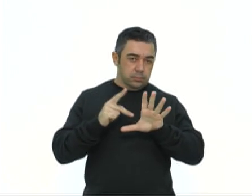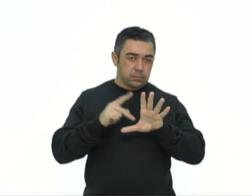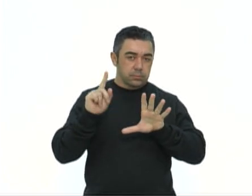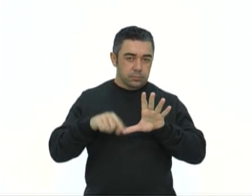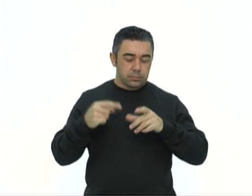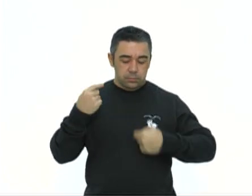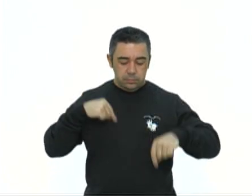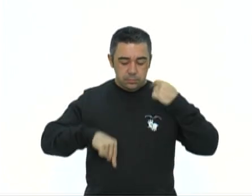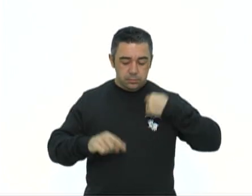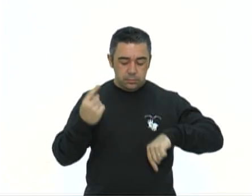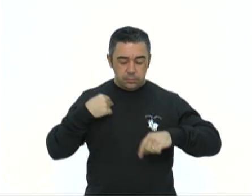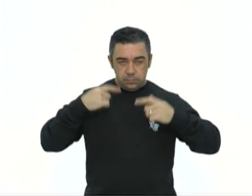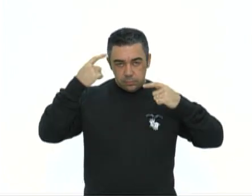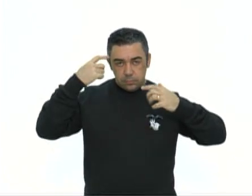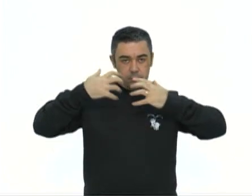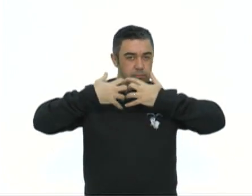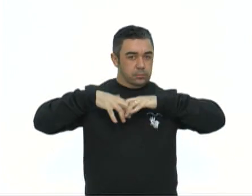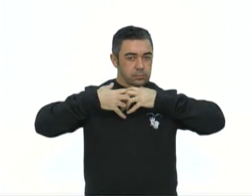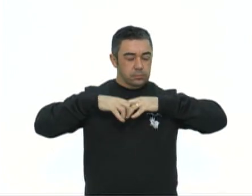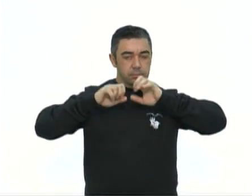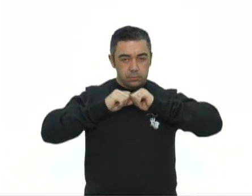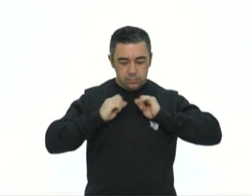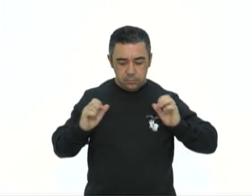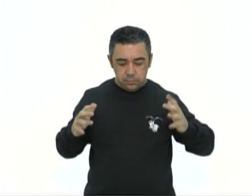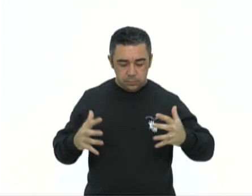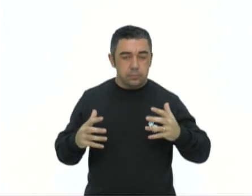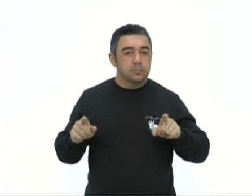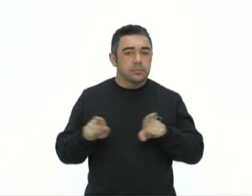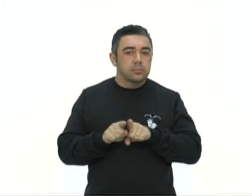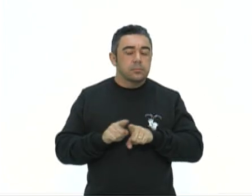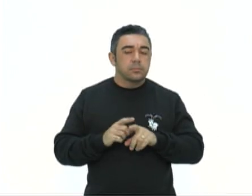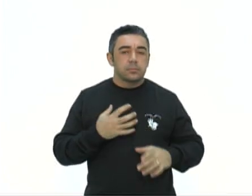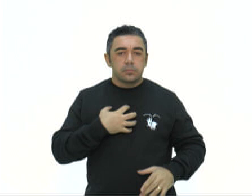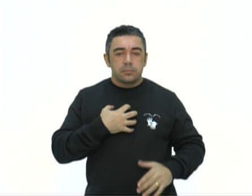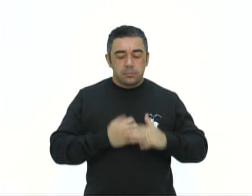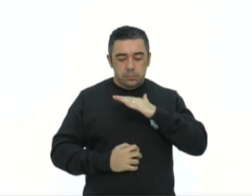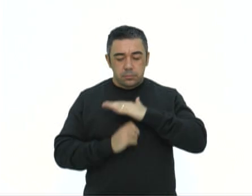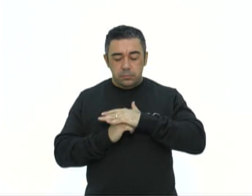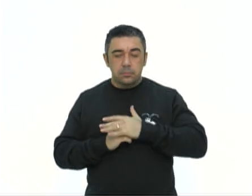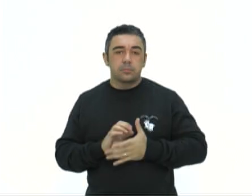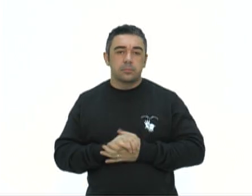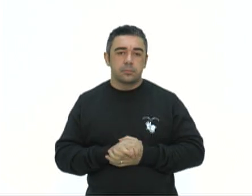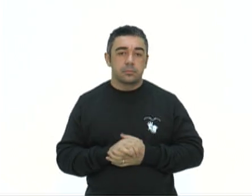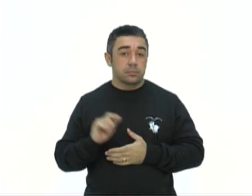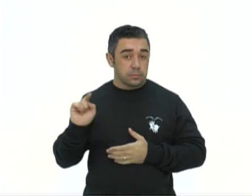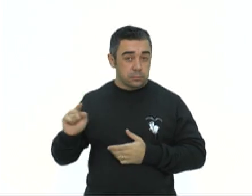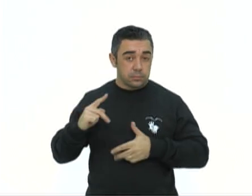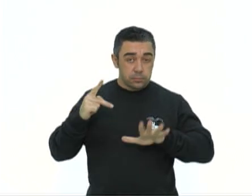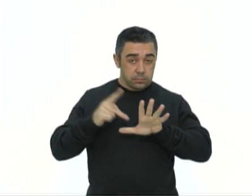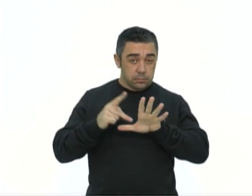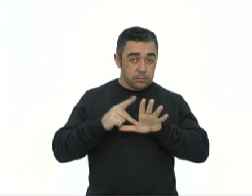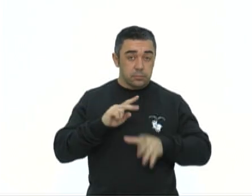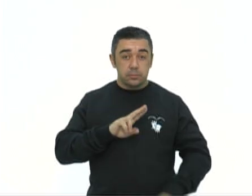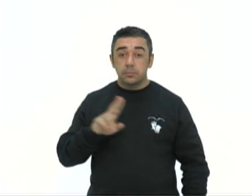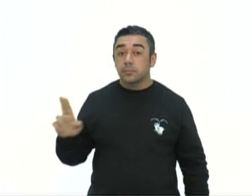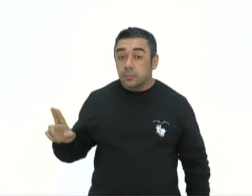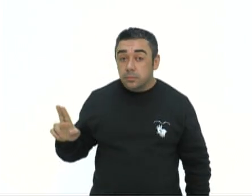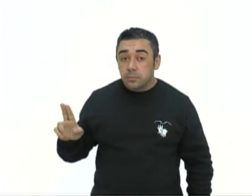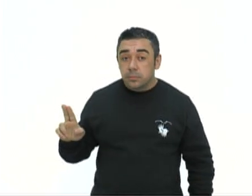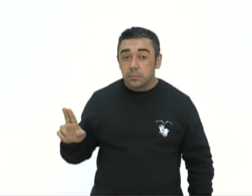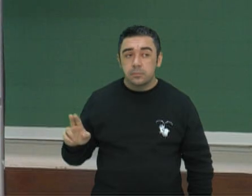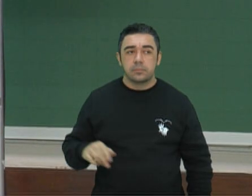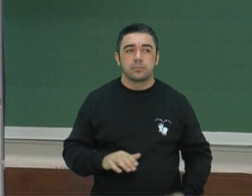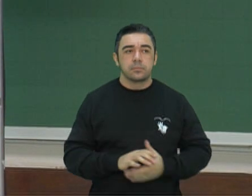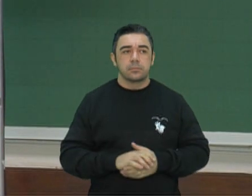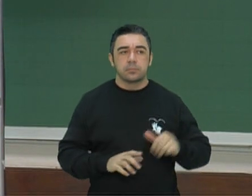no sistema nervoso central, levando a a sensação de saciedade. A essa proteína dá-se o nome de letra